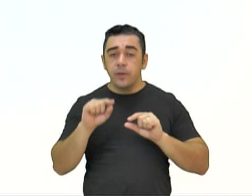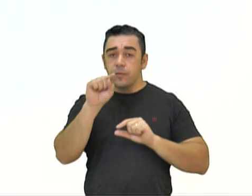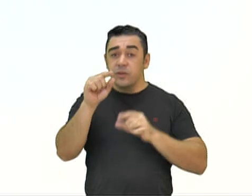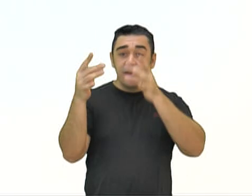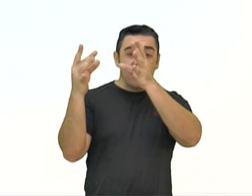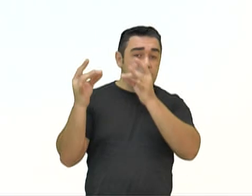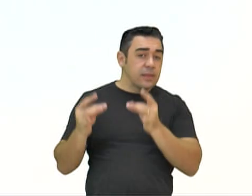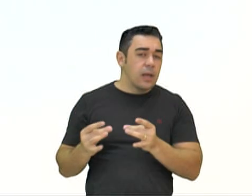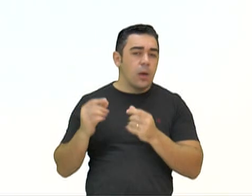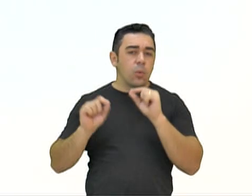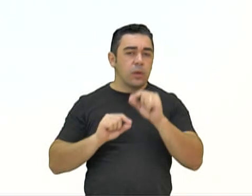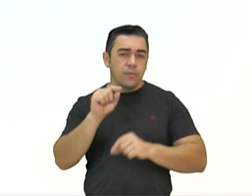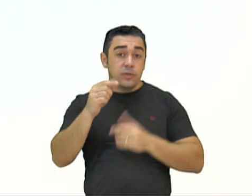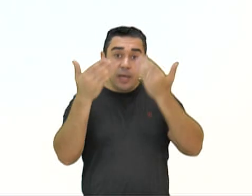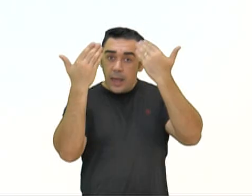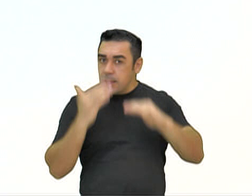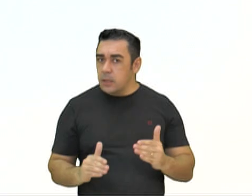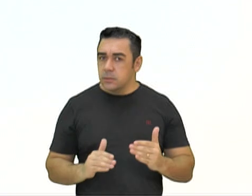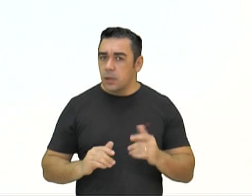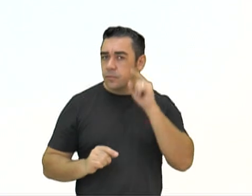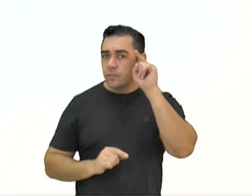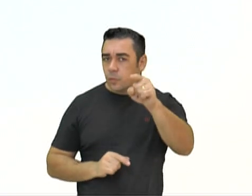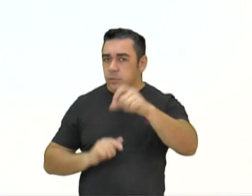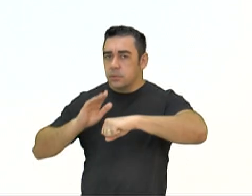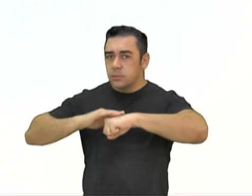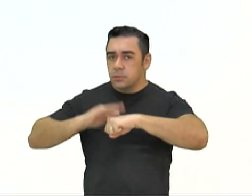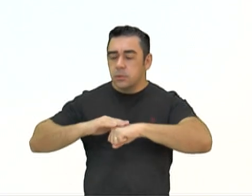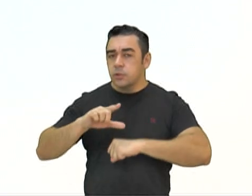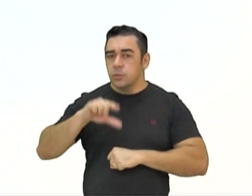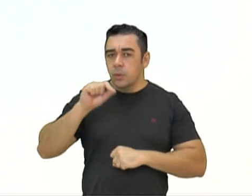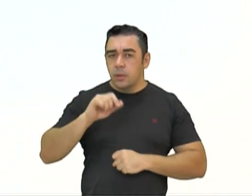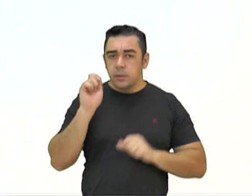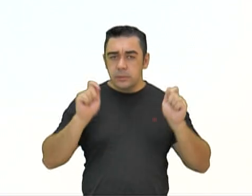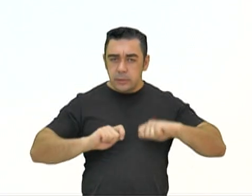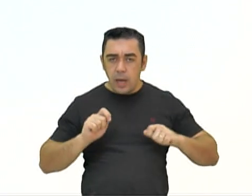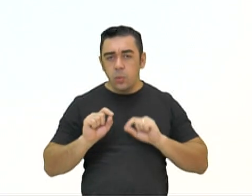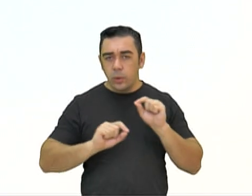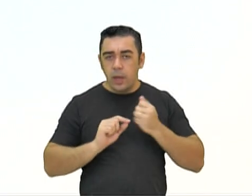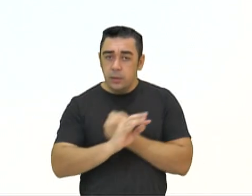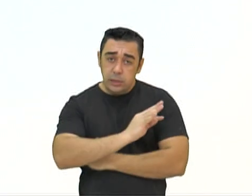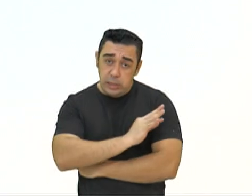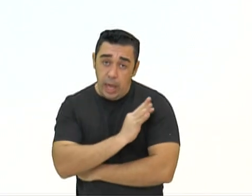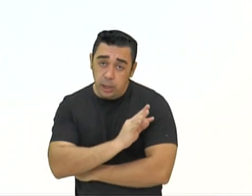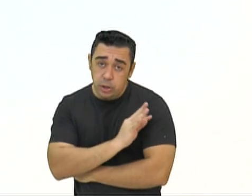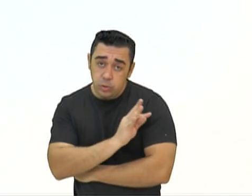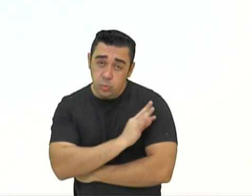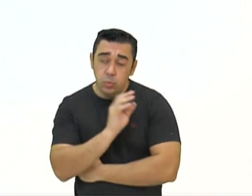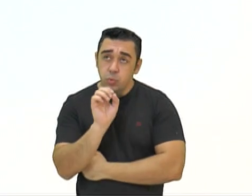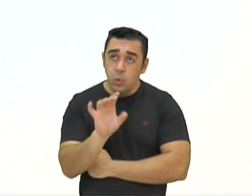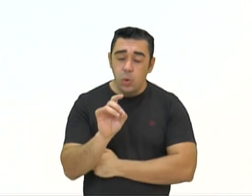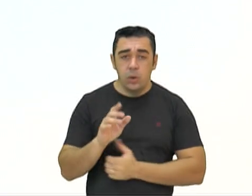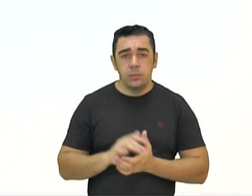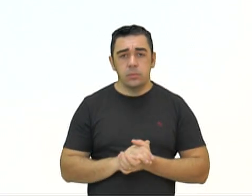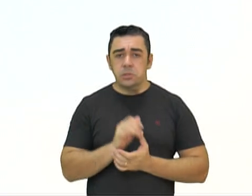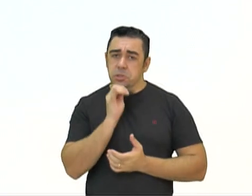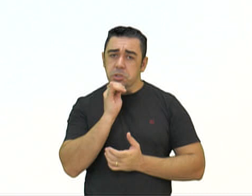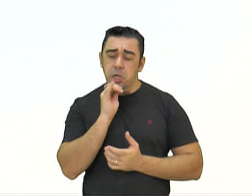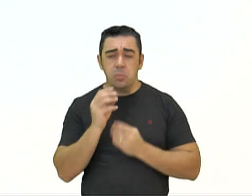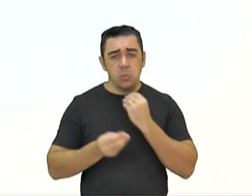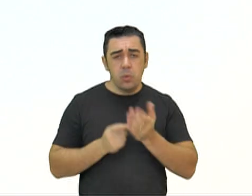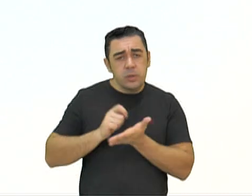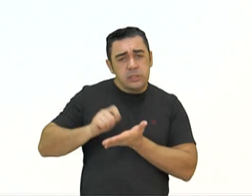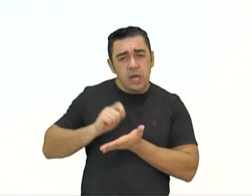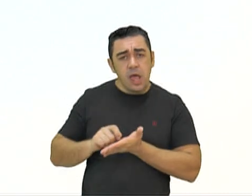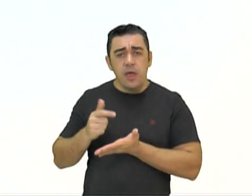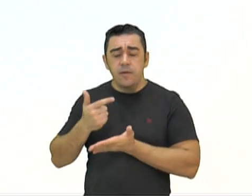na sua análise. Você que faz as escolhas. Então, você pode escolher só aspectos técnicos, né? Você vai escolher aí como ele escreve,